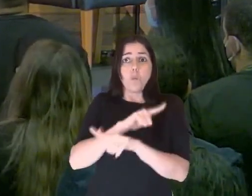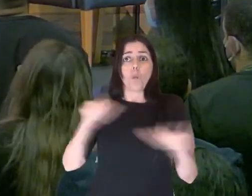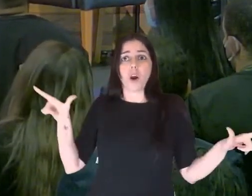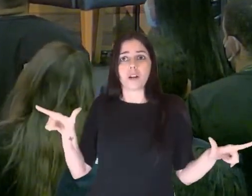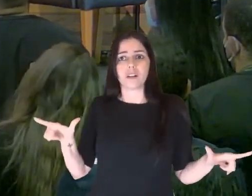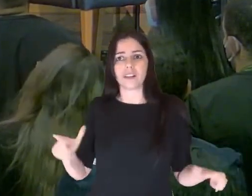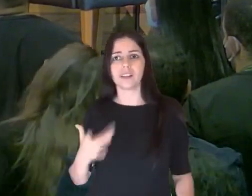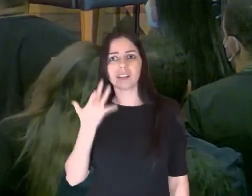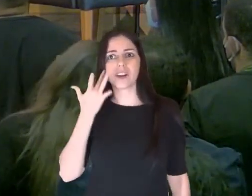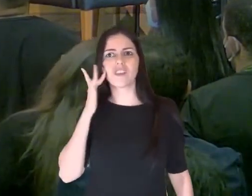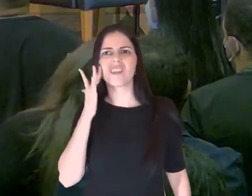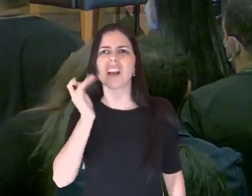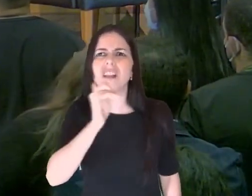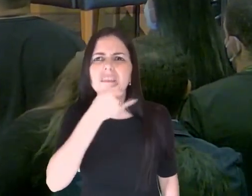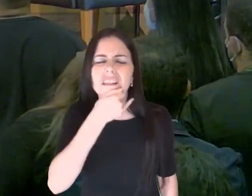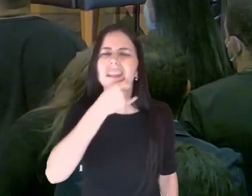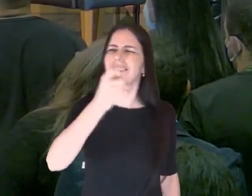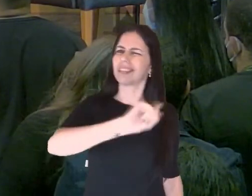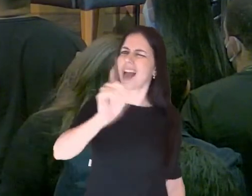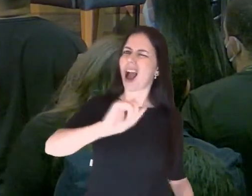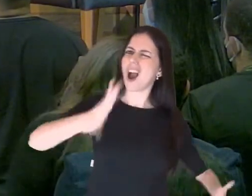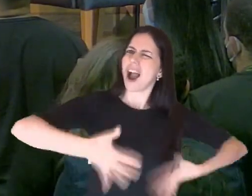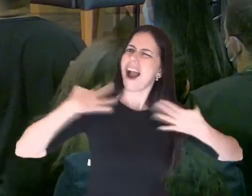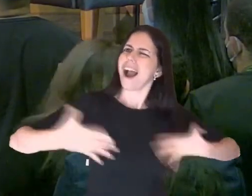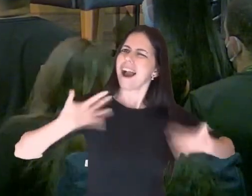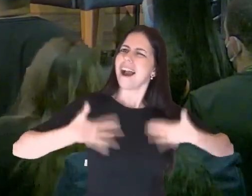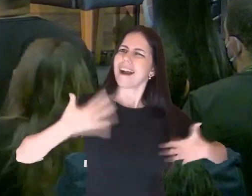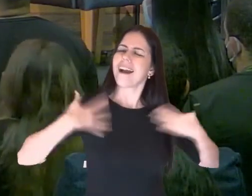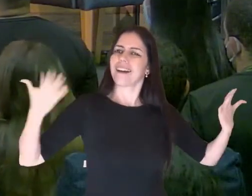Você acha que eu estou triste com isso? Eu estou feliz.